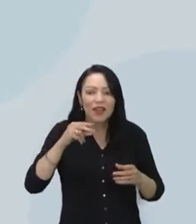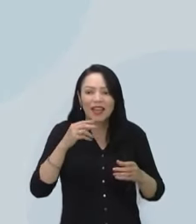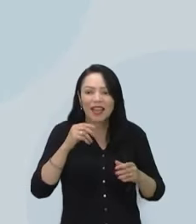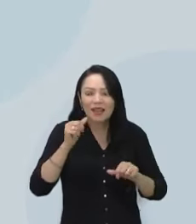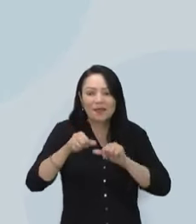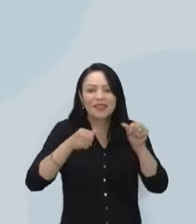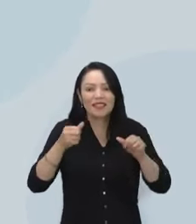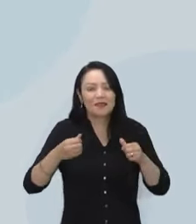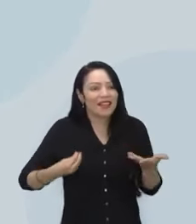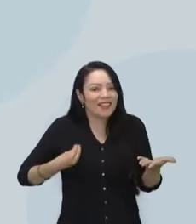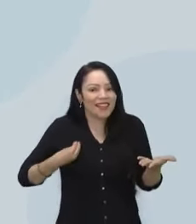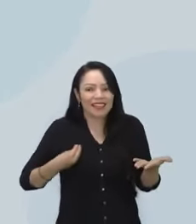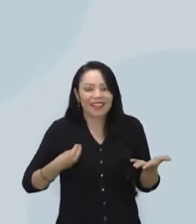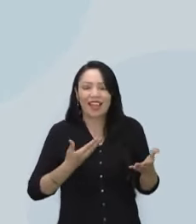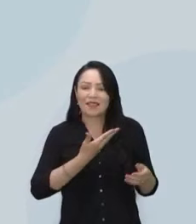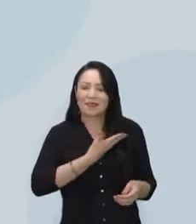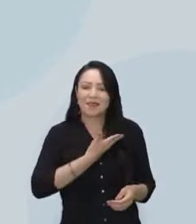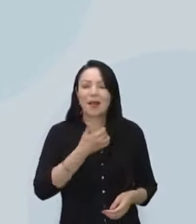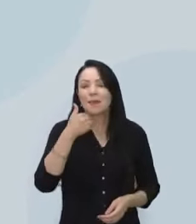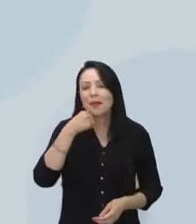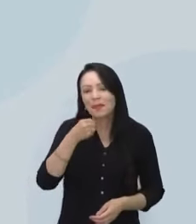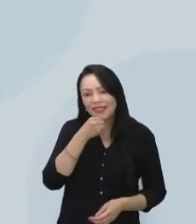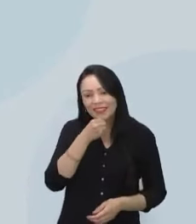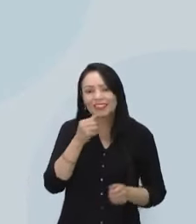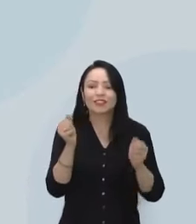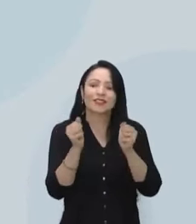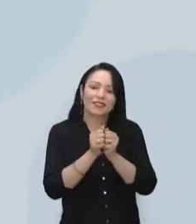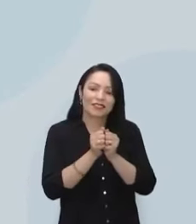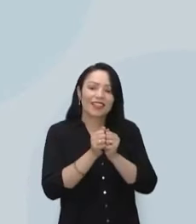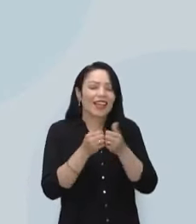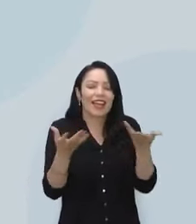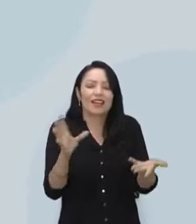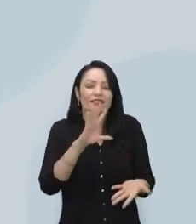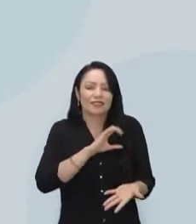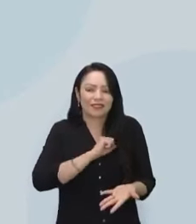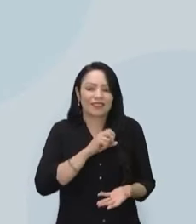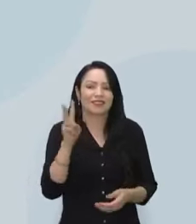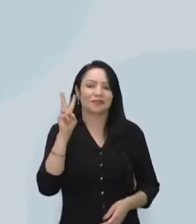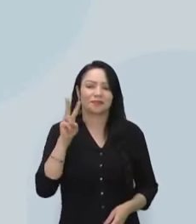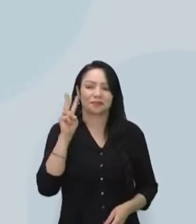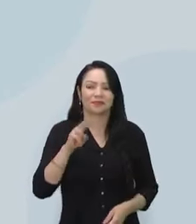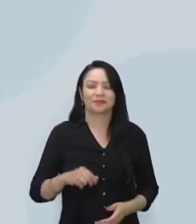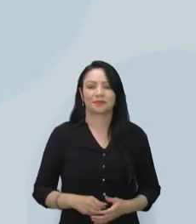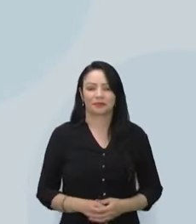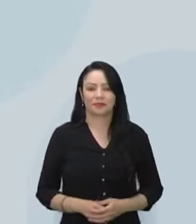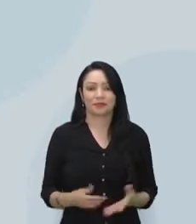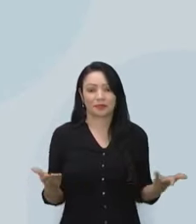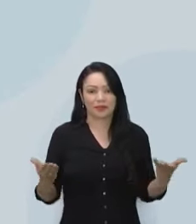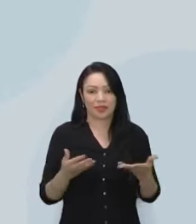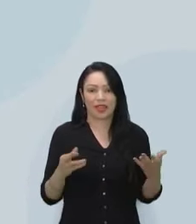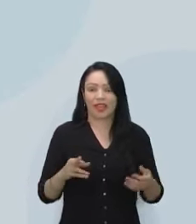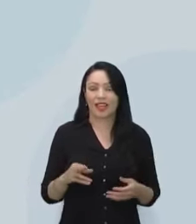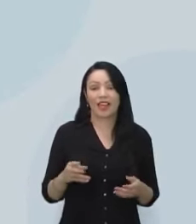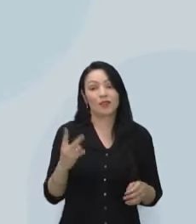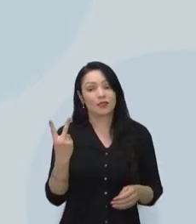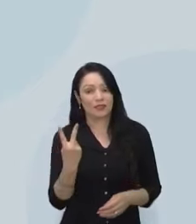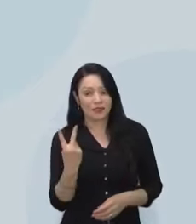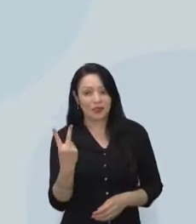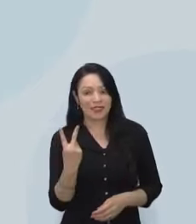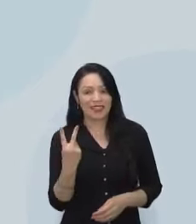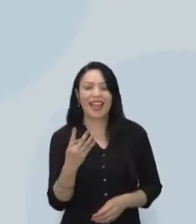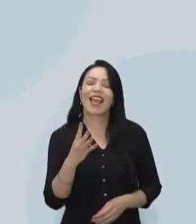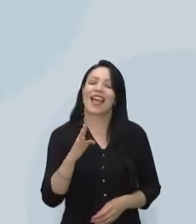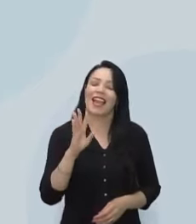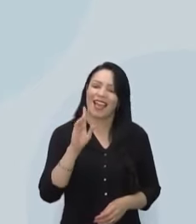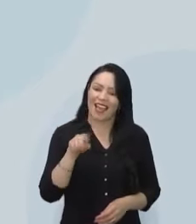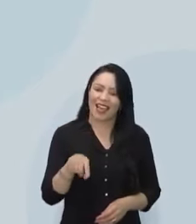como parceria tem sua mãe, Rakutia, que se tornou uma apaixonada pelas histórias. Agora, Hakumin e Rakutia são